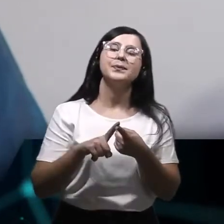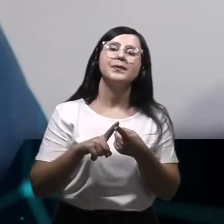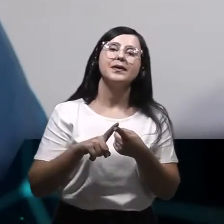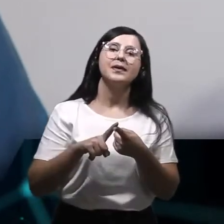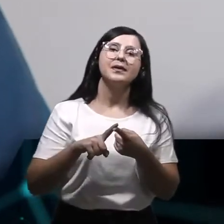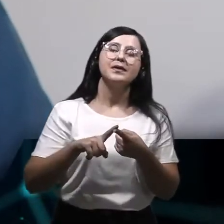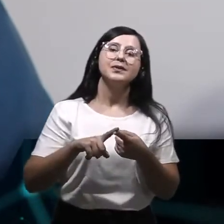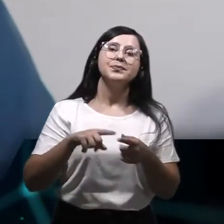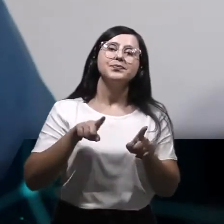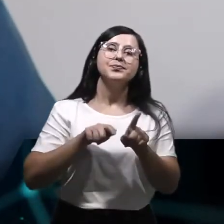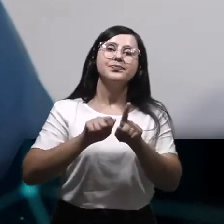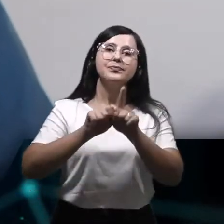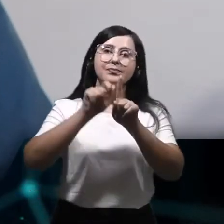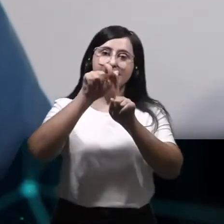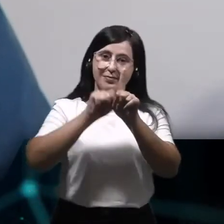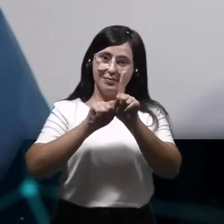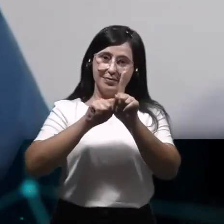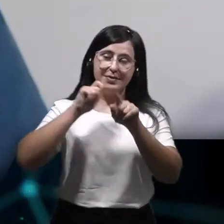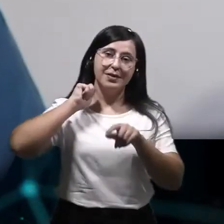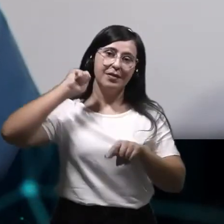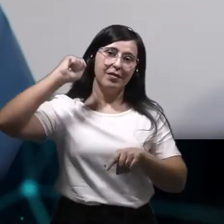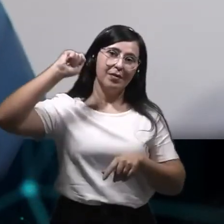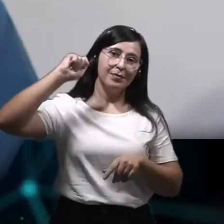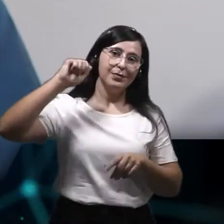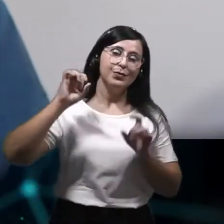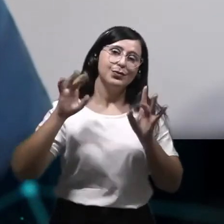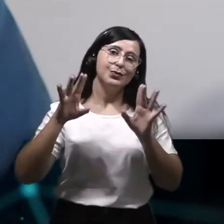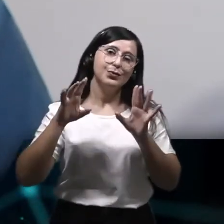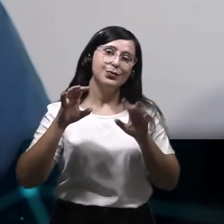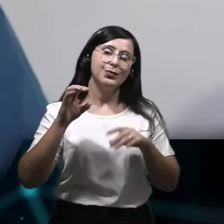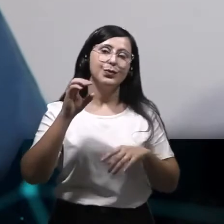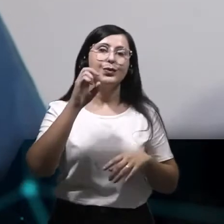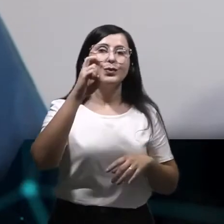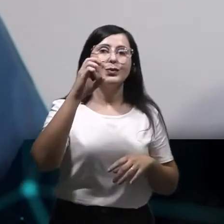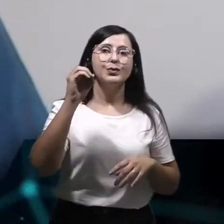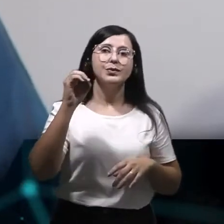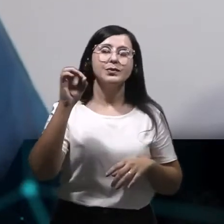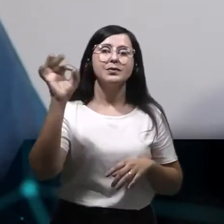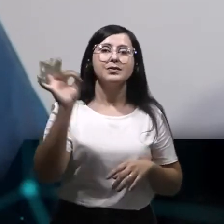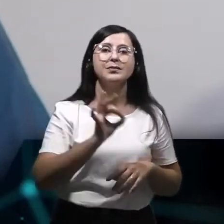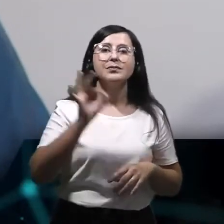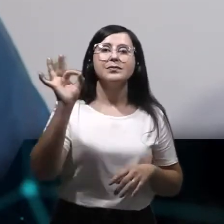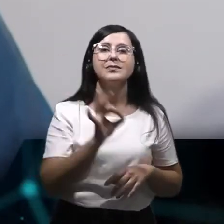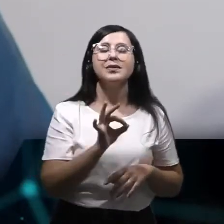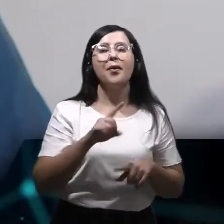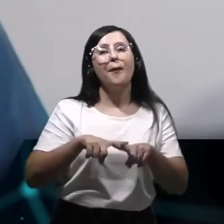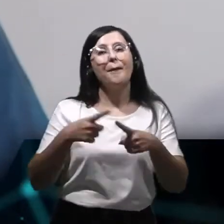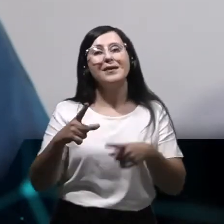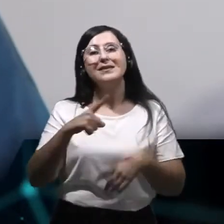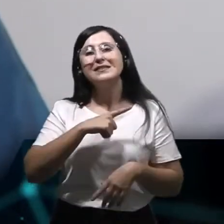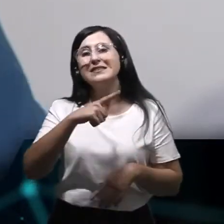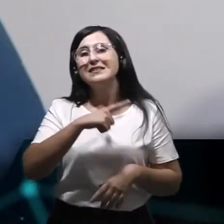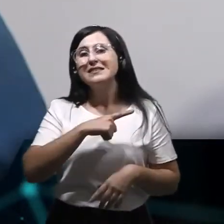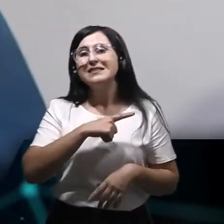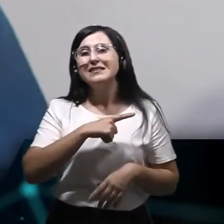tinha recebido 50%. Mas quando você ia no portal da transparência, estava lá que ele tinha recebido um salário